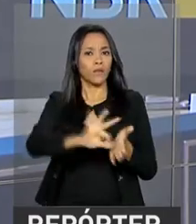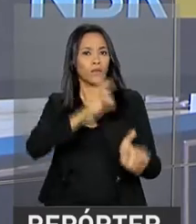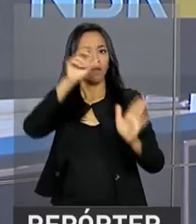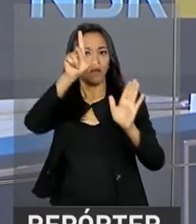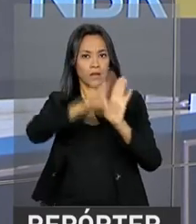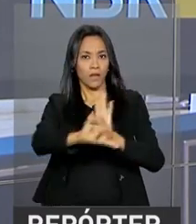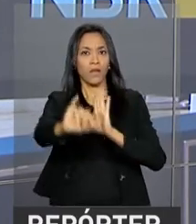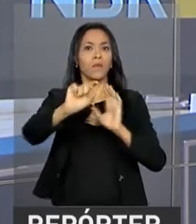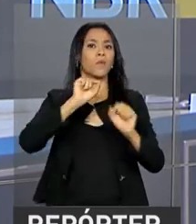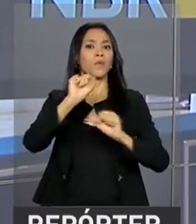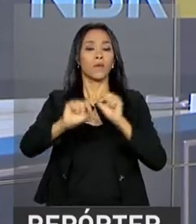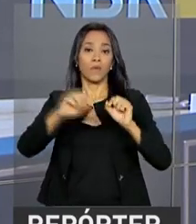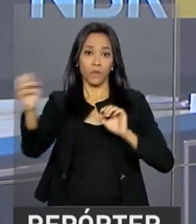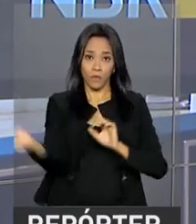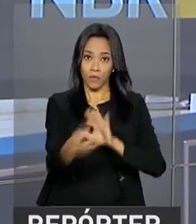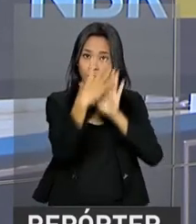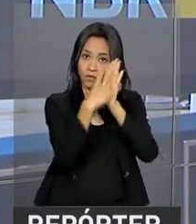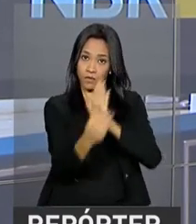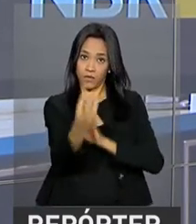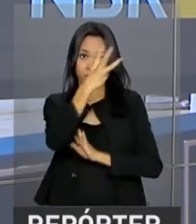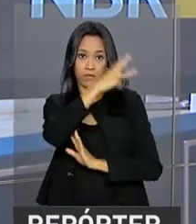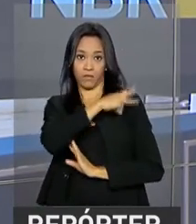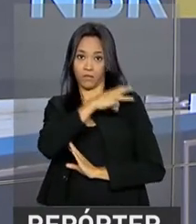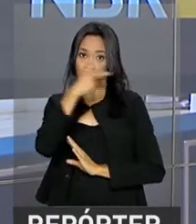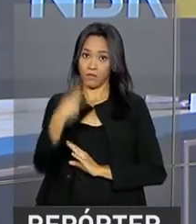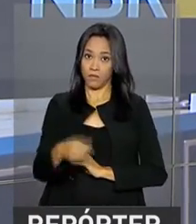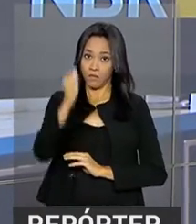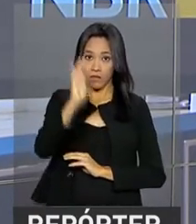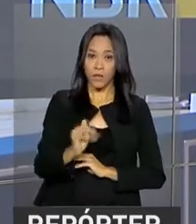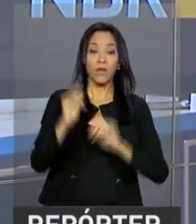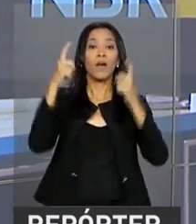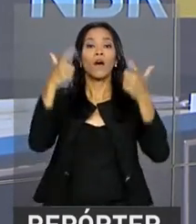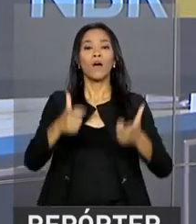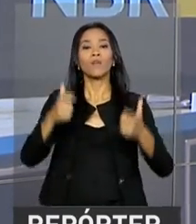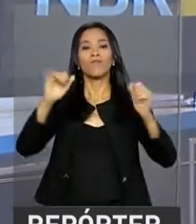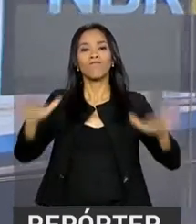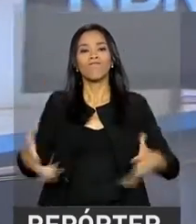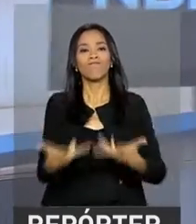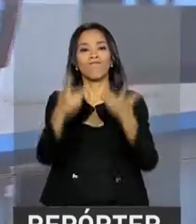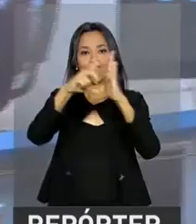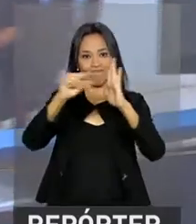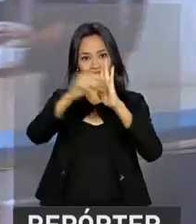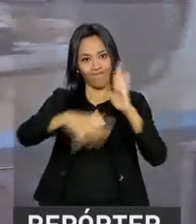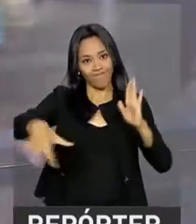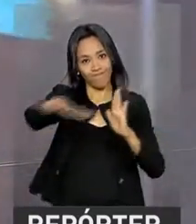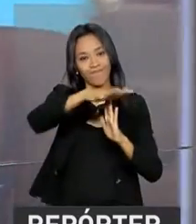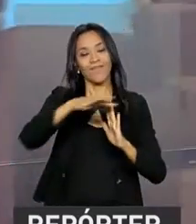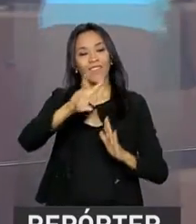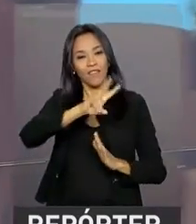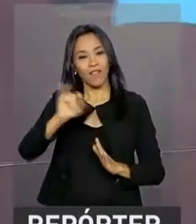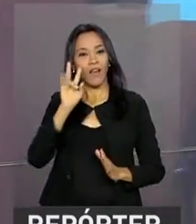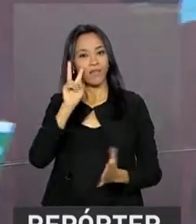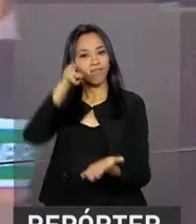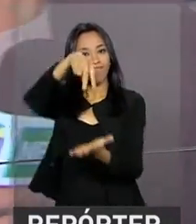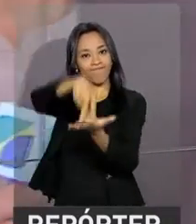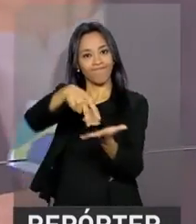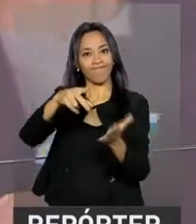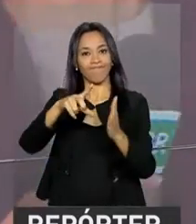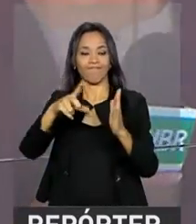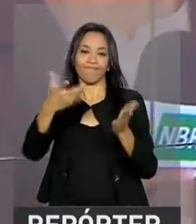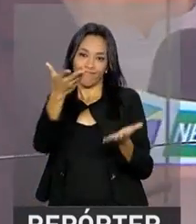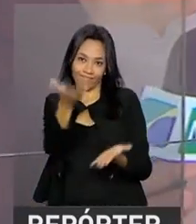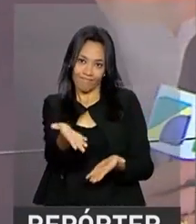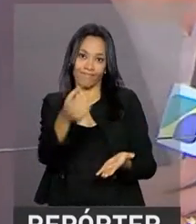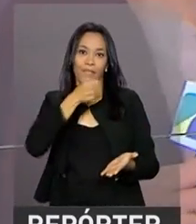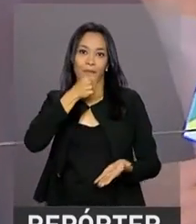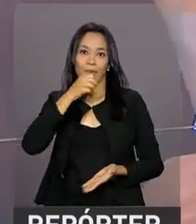reformula o ensino médio no país. A cerimônia será no Palácio do Planalto e quem vai acompanhar é a repórter Mara Kenupi. Oi, Mara,